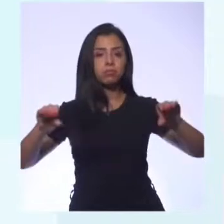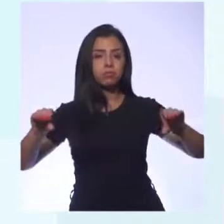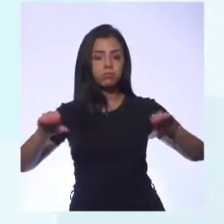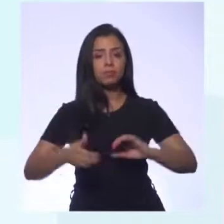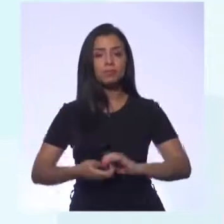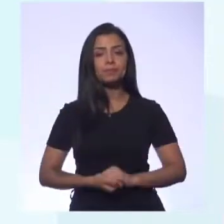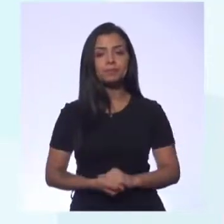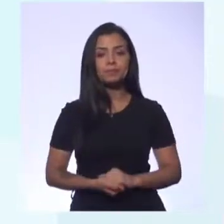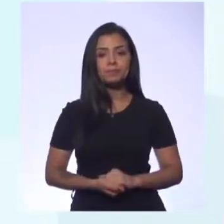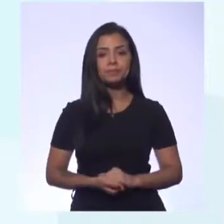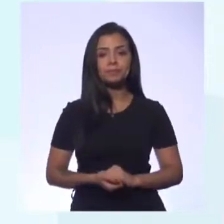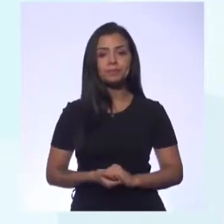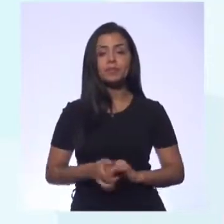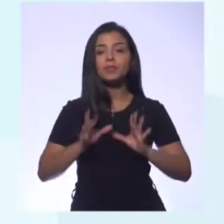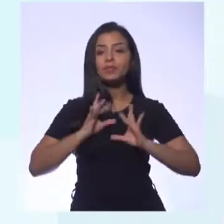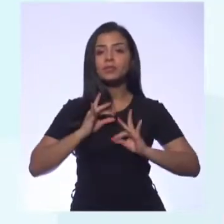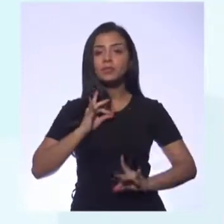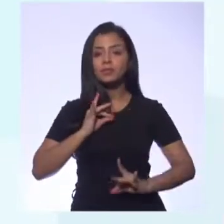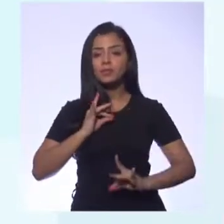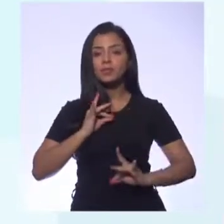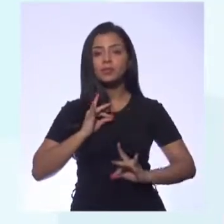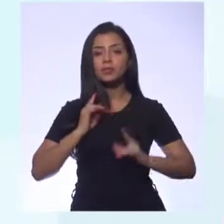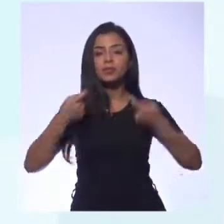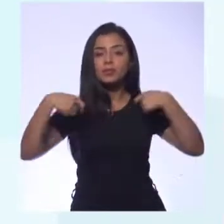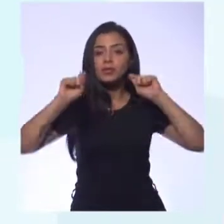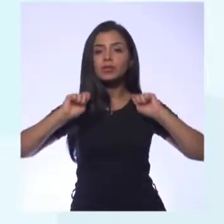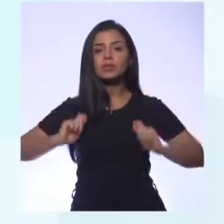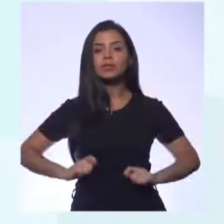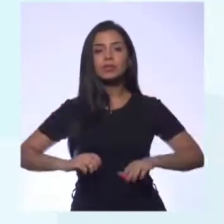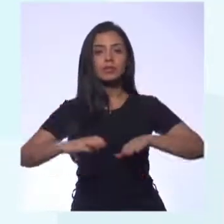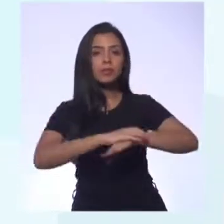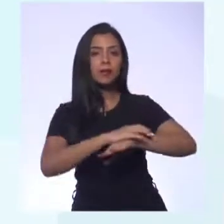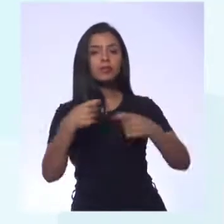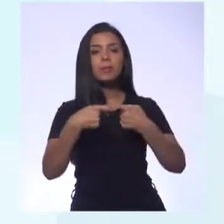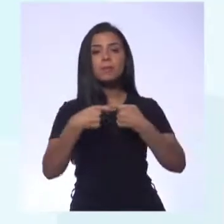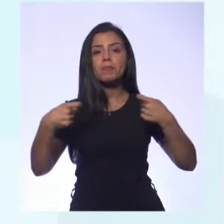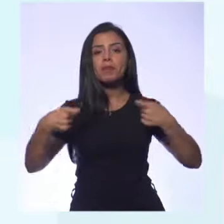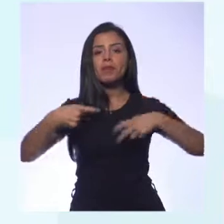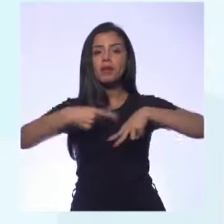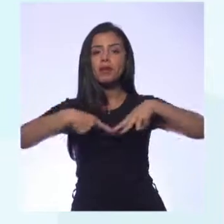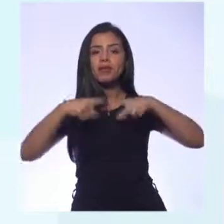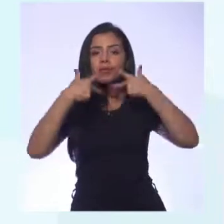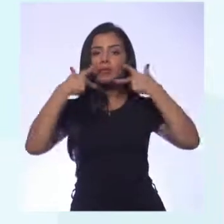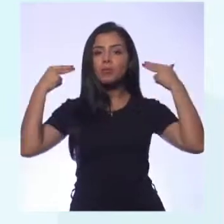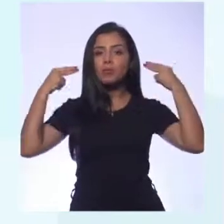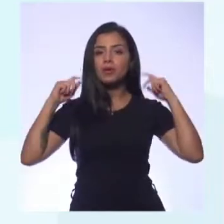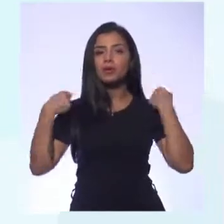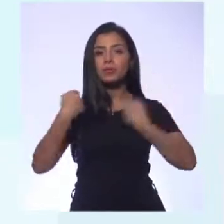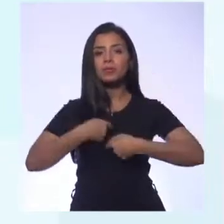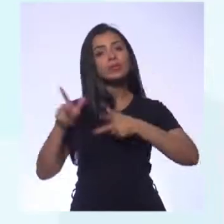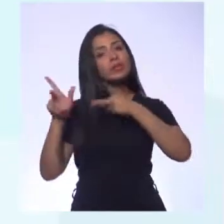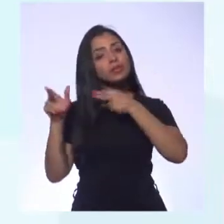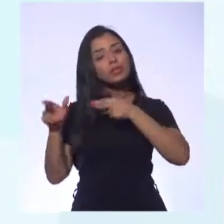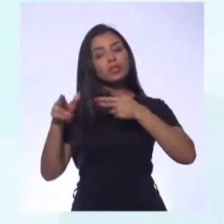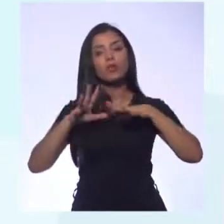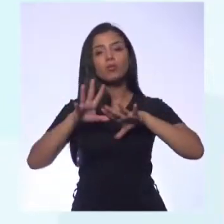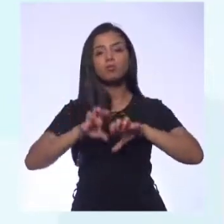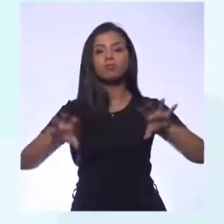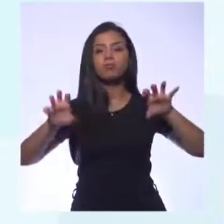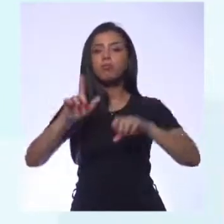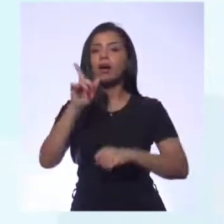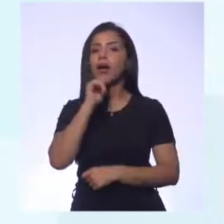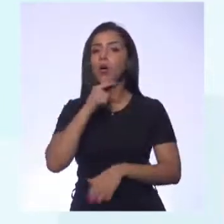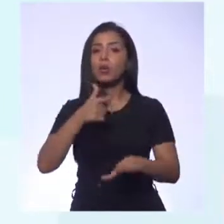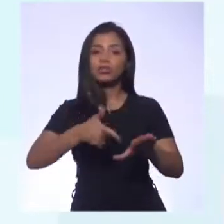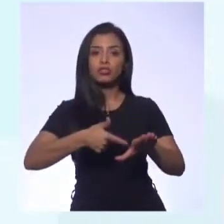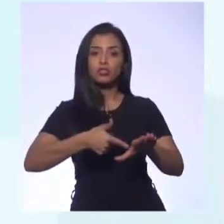fósforo. Abotoaduras, camisa, sapatos, meias, calça, cueca, pijama, espuma, água,